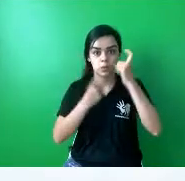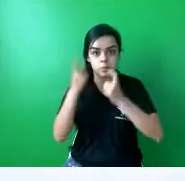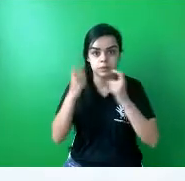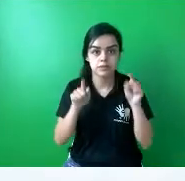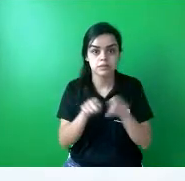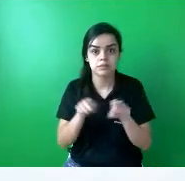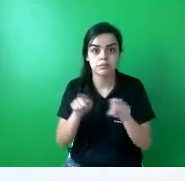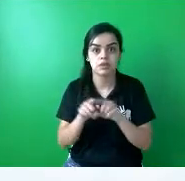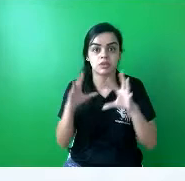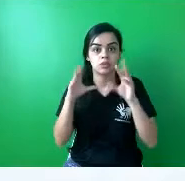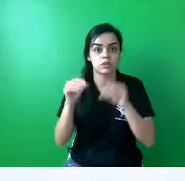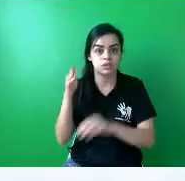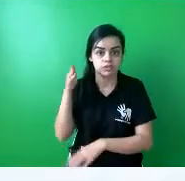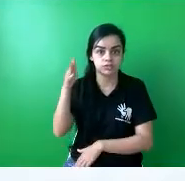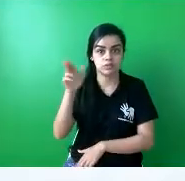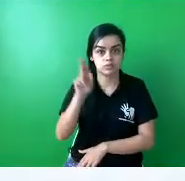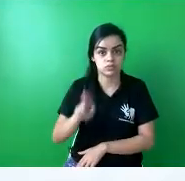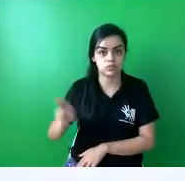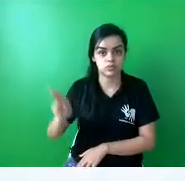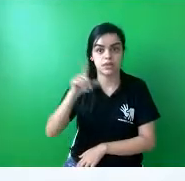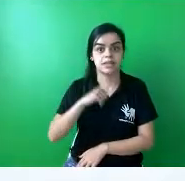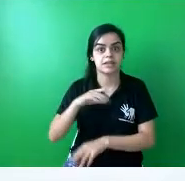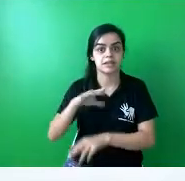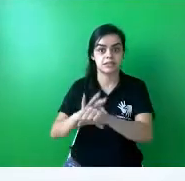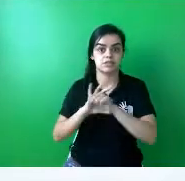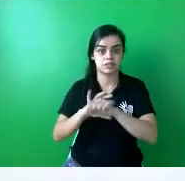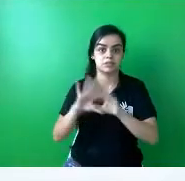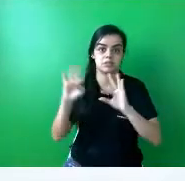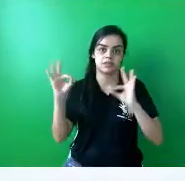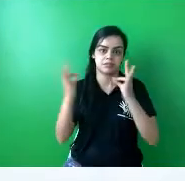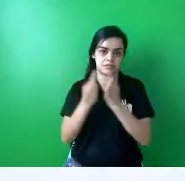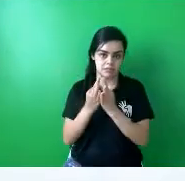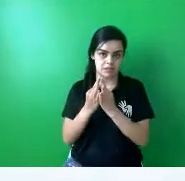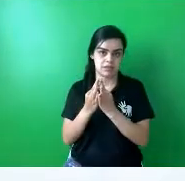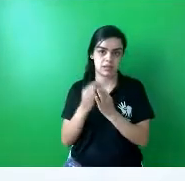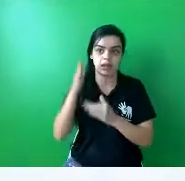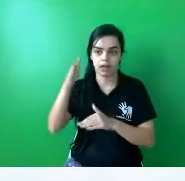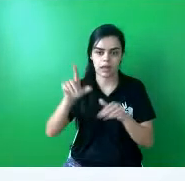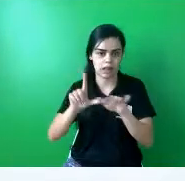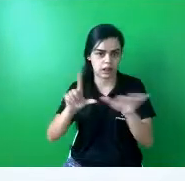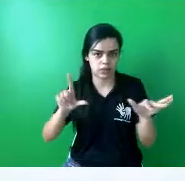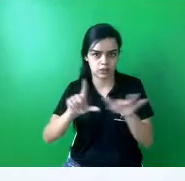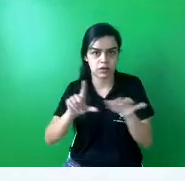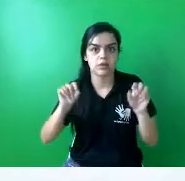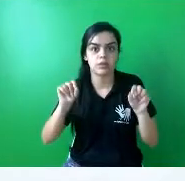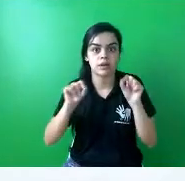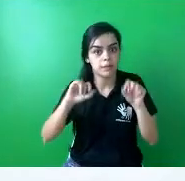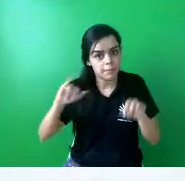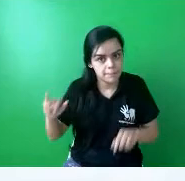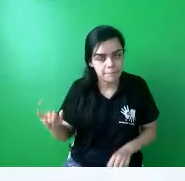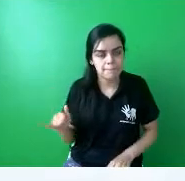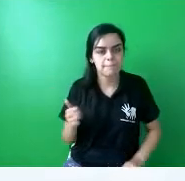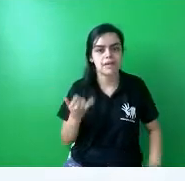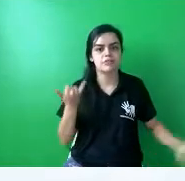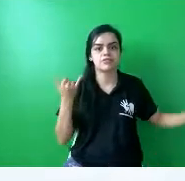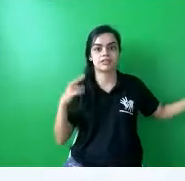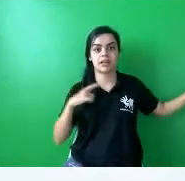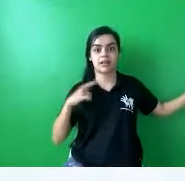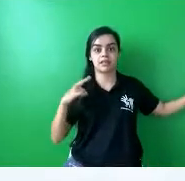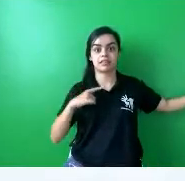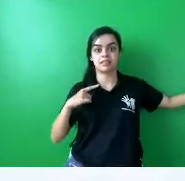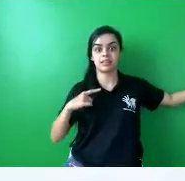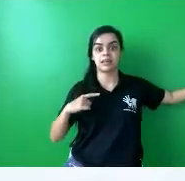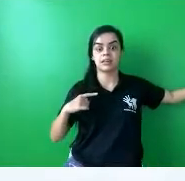para que quando a gente for utilizar, que a gente tenha segurança para a nossa família, né? A gente quer descer para o litoral para aproveitar, para ter o lazer e